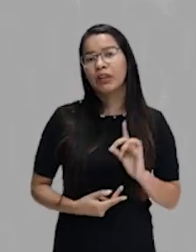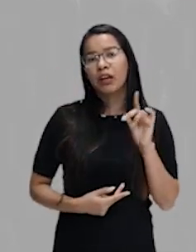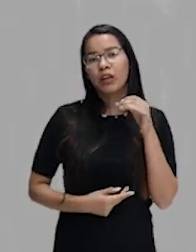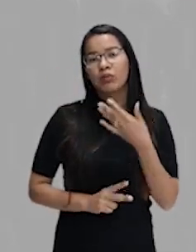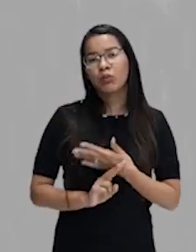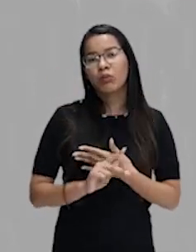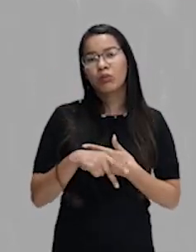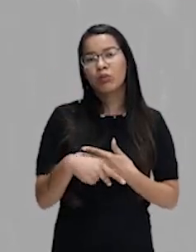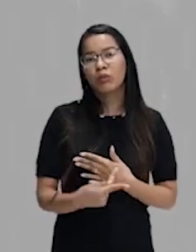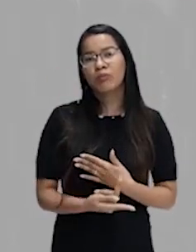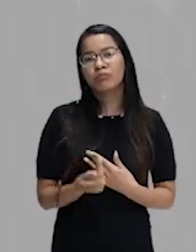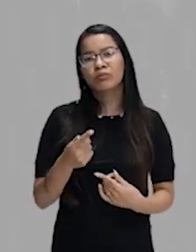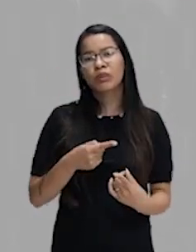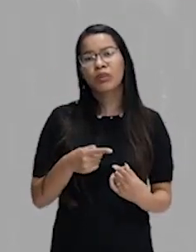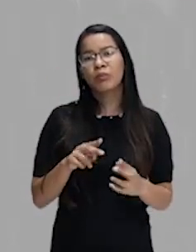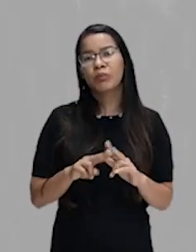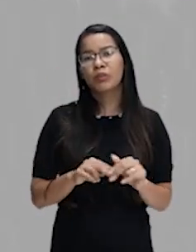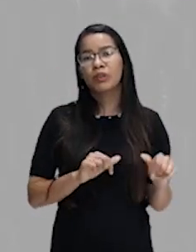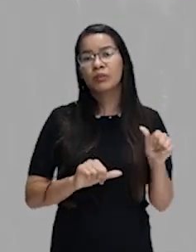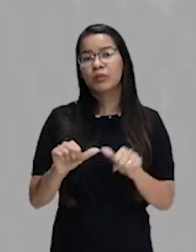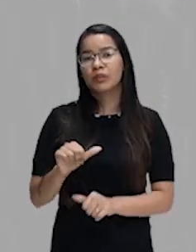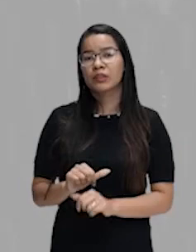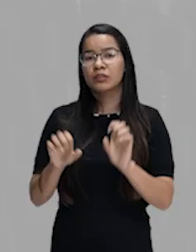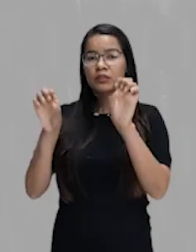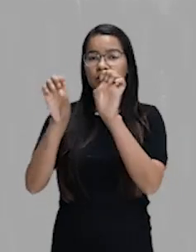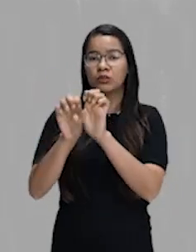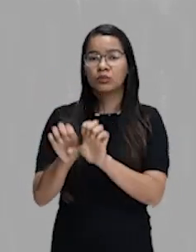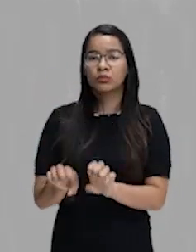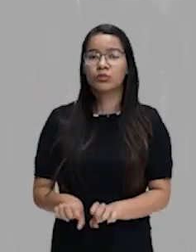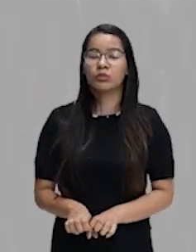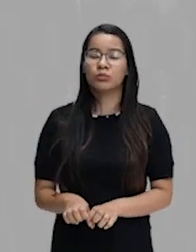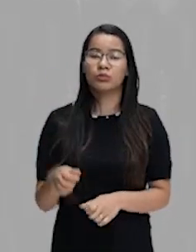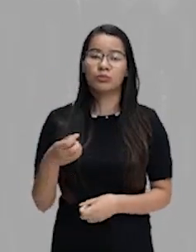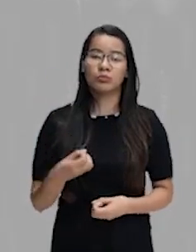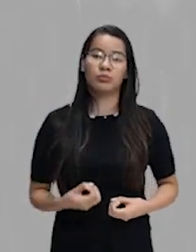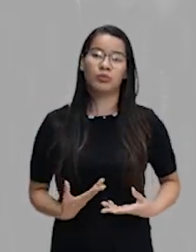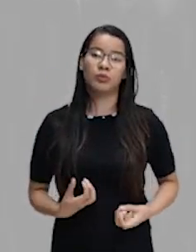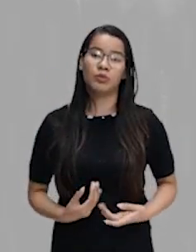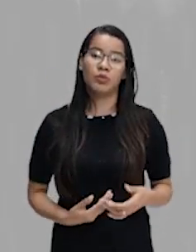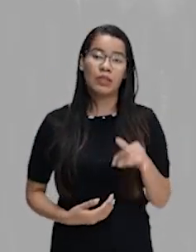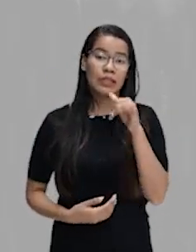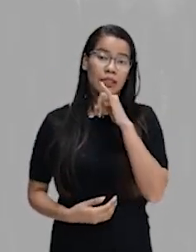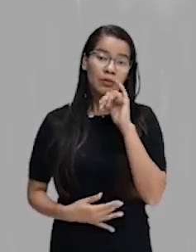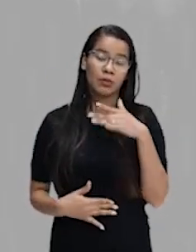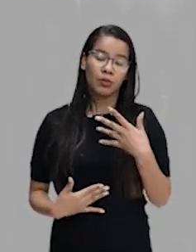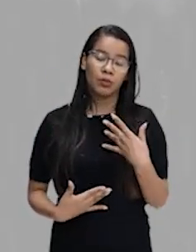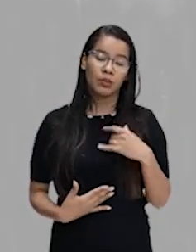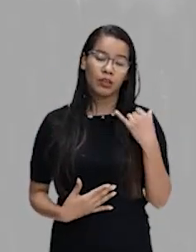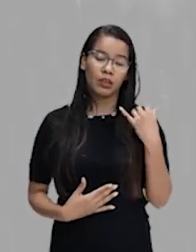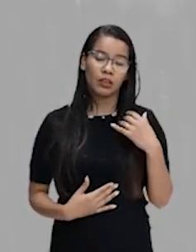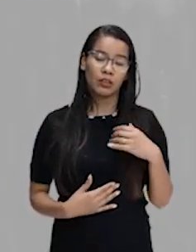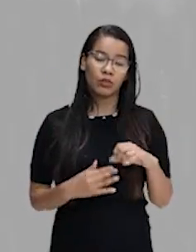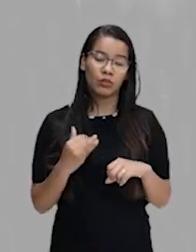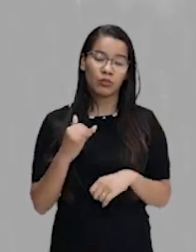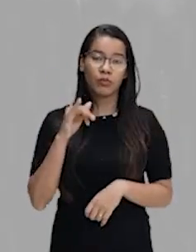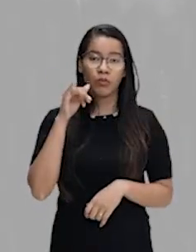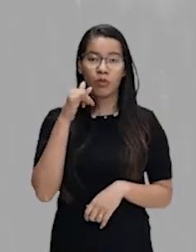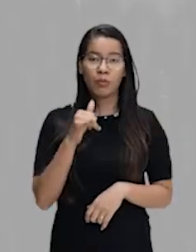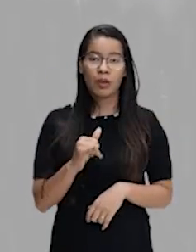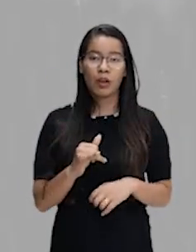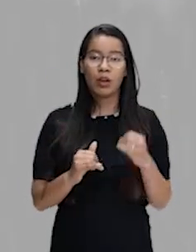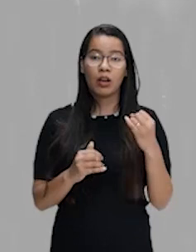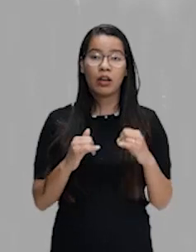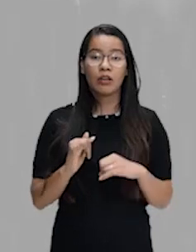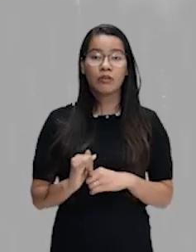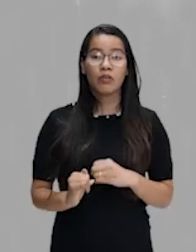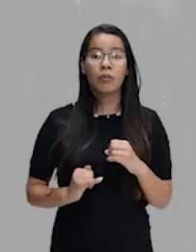pela mudança das estruturas de produção. Vou te dar um exemplo. Quando a informática, a robótica começou a